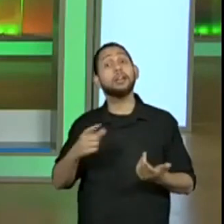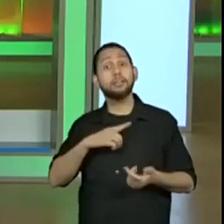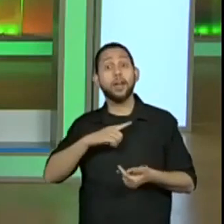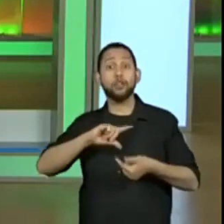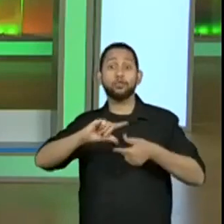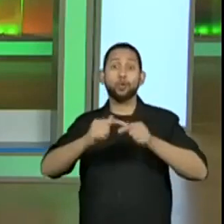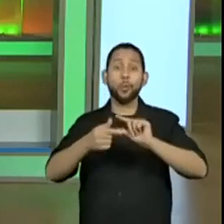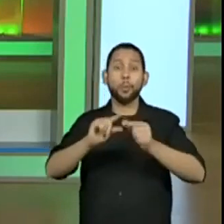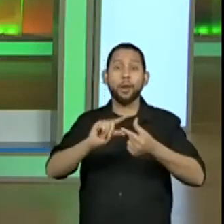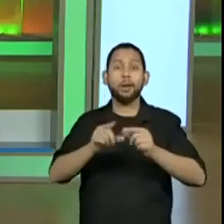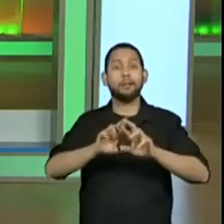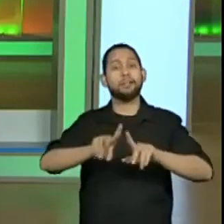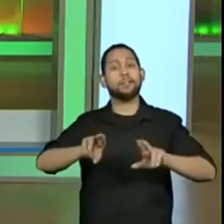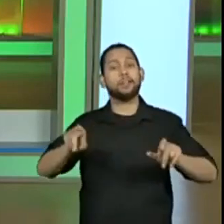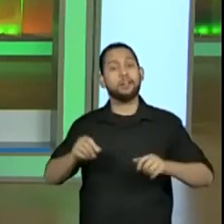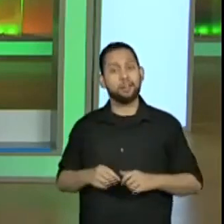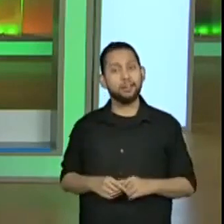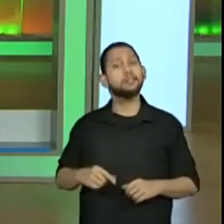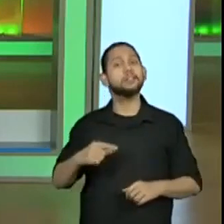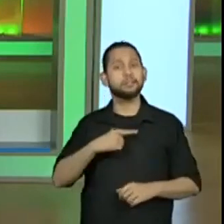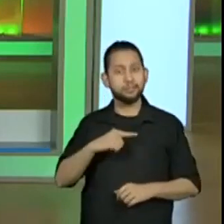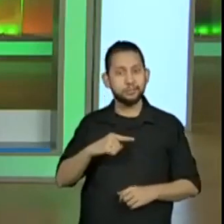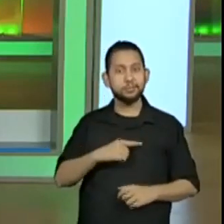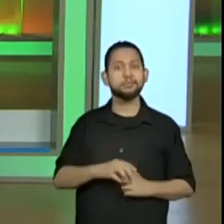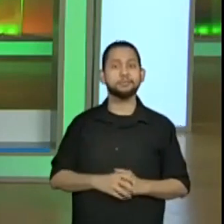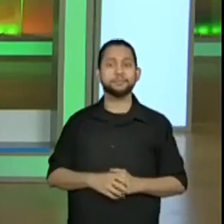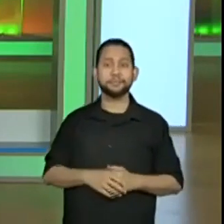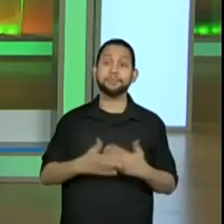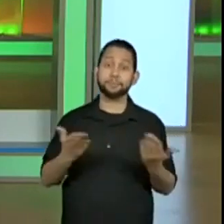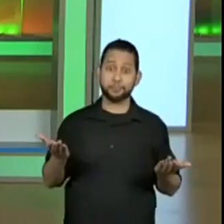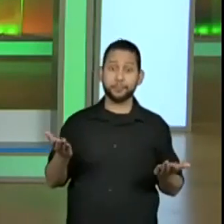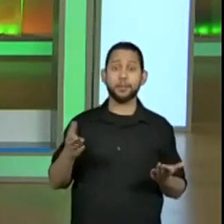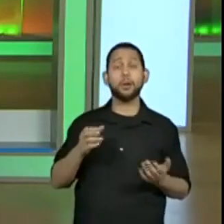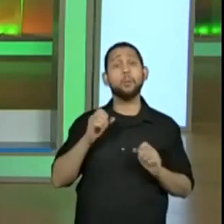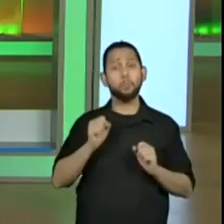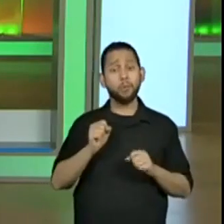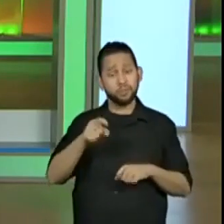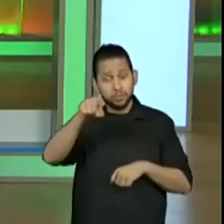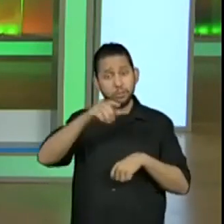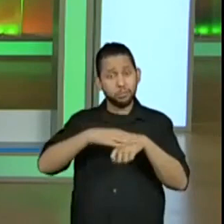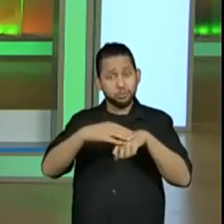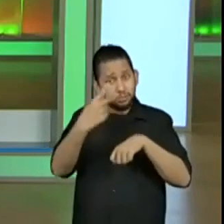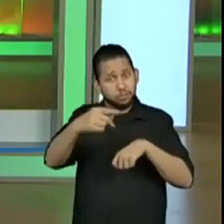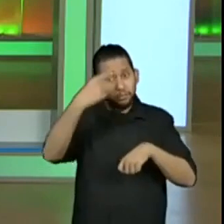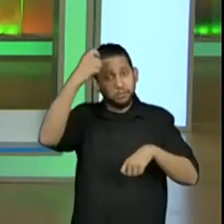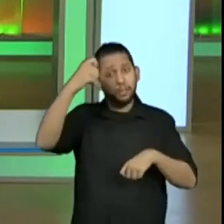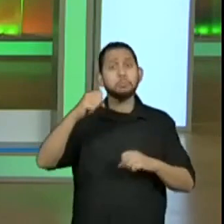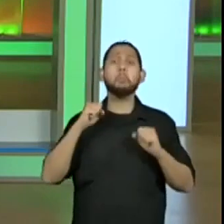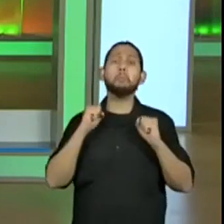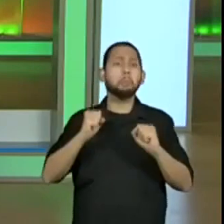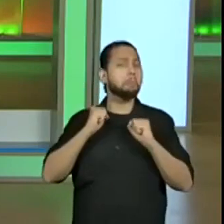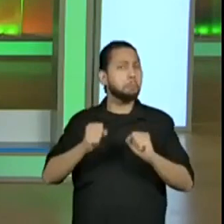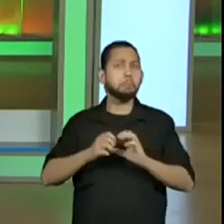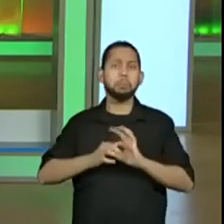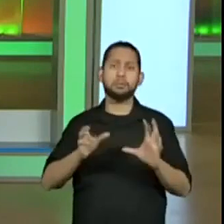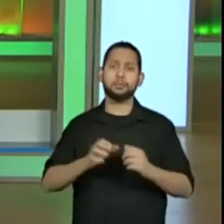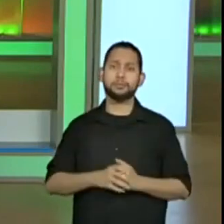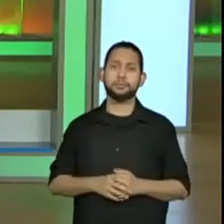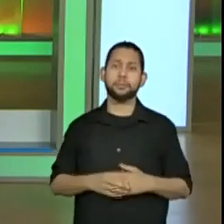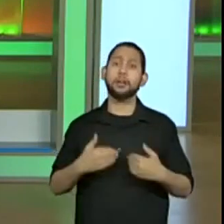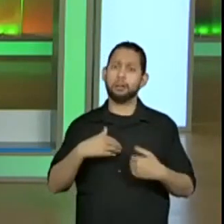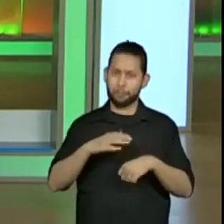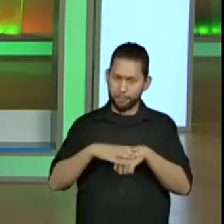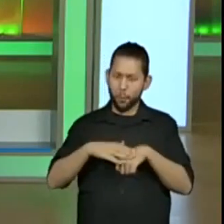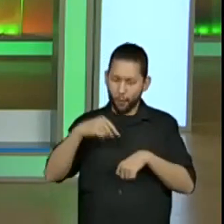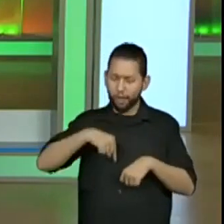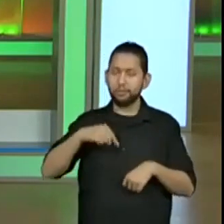formas geométricas, dá verdade. Dá pra usar. Verdade. E a gente pode, inclusive, criar, né? Sim. O nosso próprio. Com certeza. Aliás, a gente faz